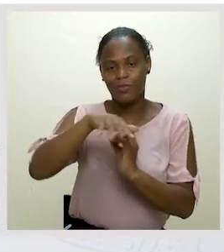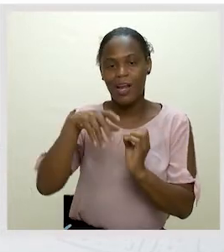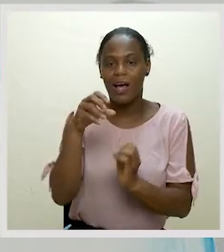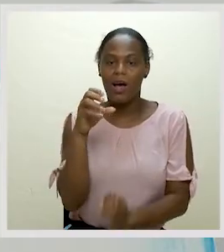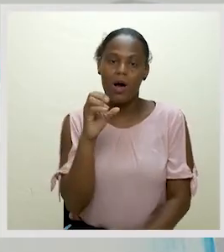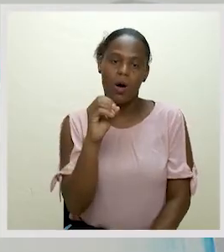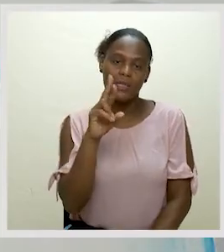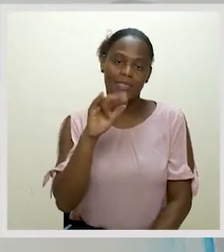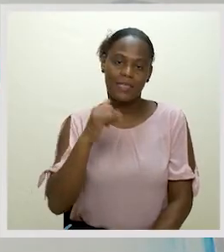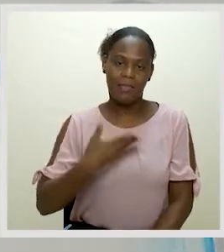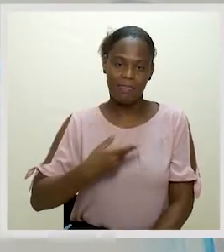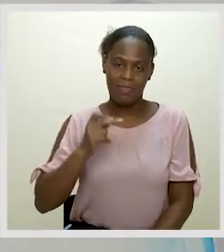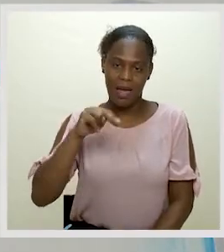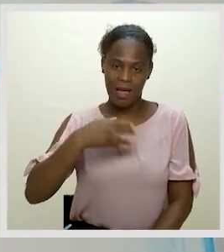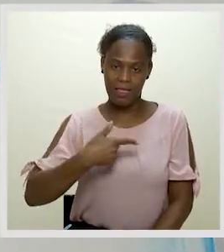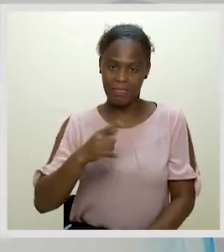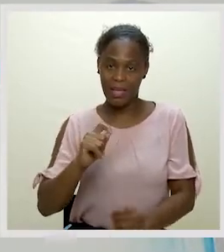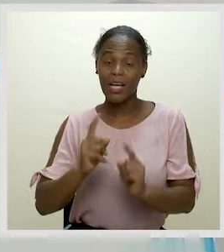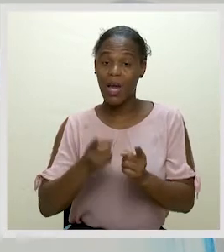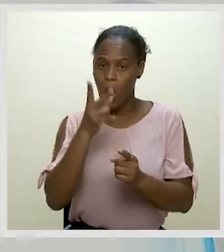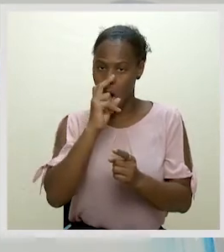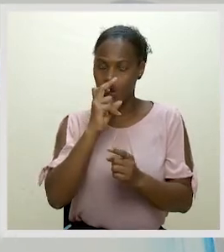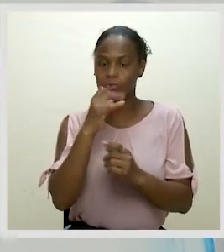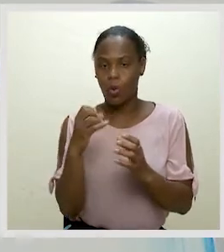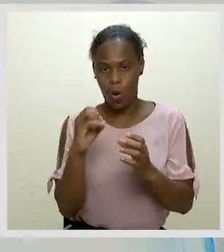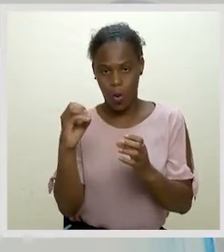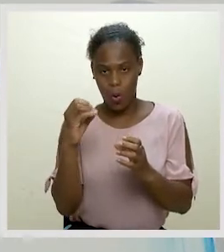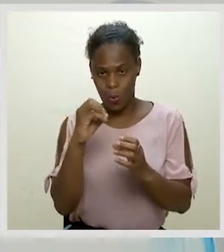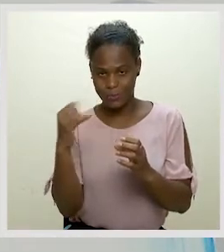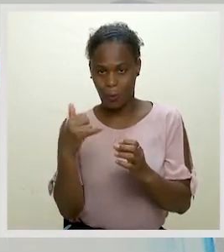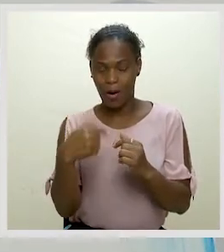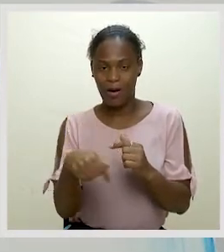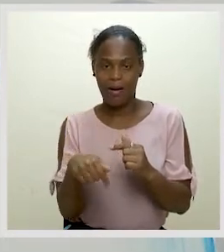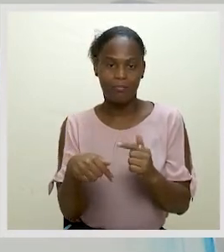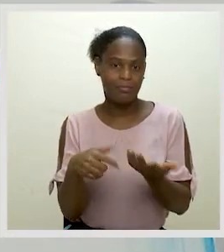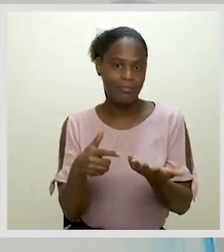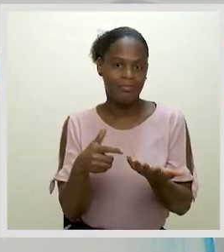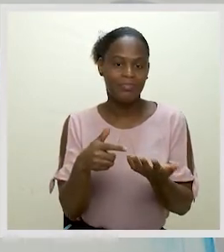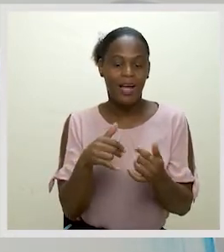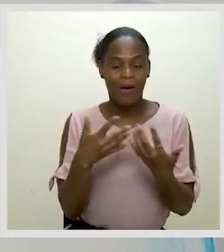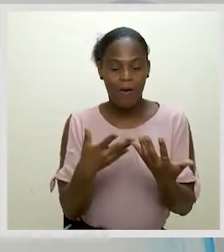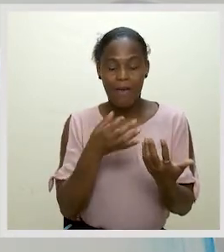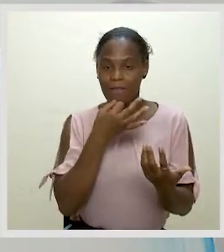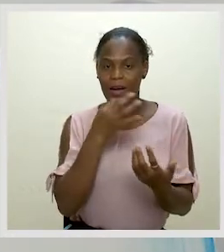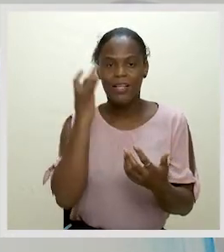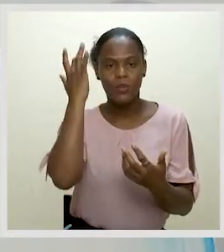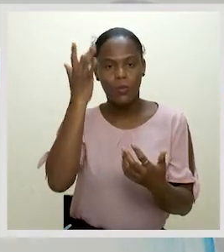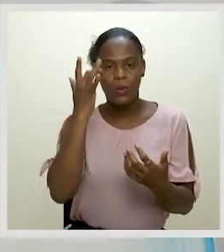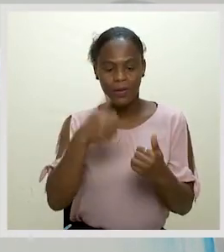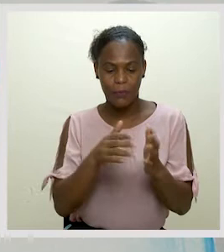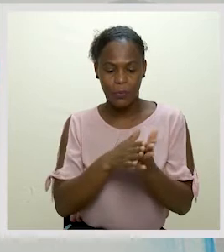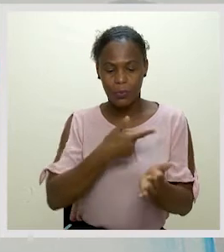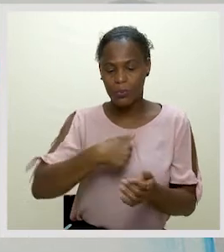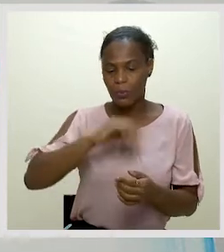Para iniciar a nossa aula de hoje, nós vamos falar dessas teorias. Todos nós